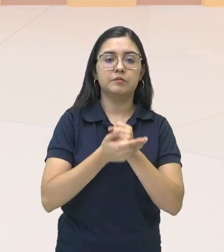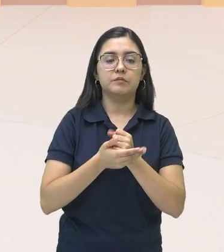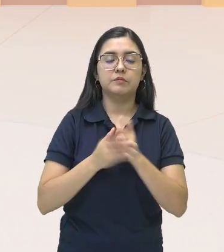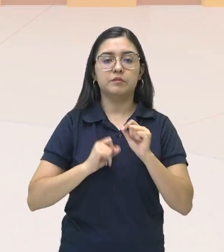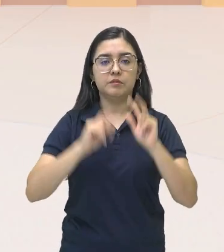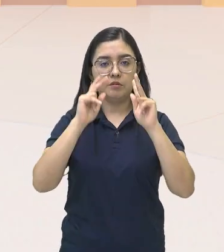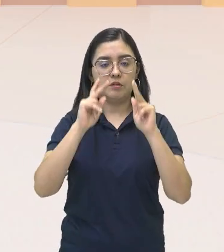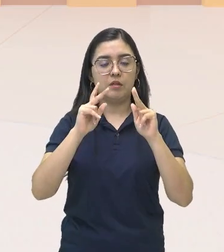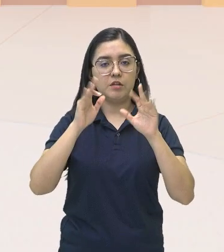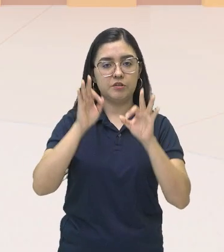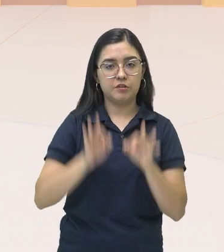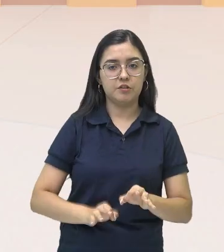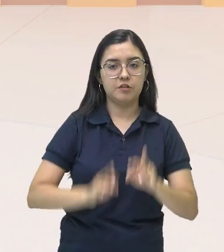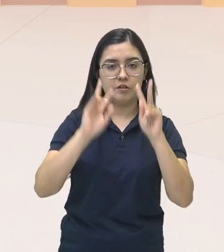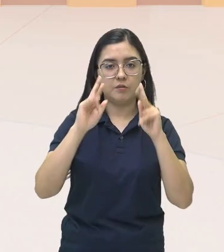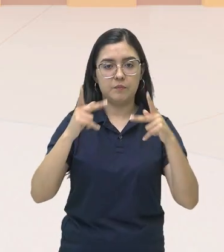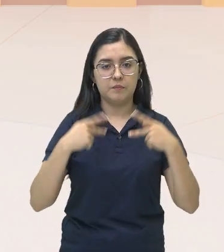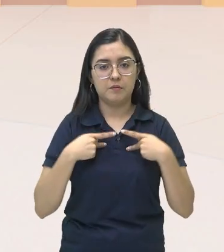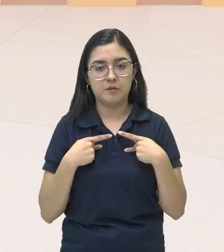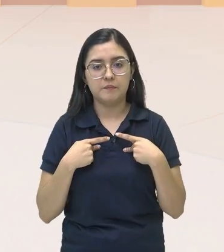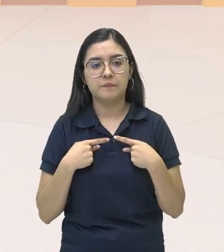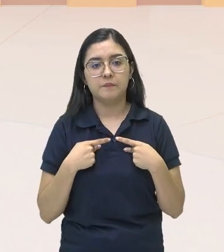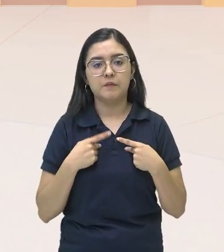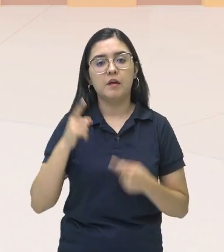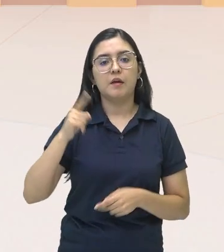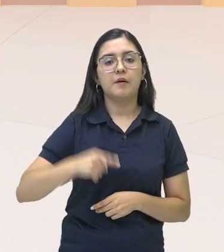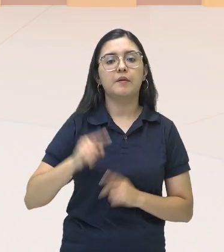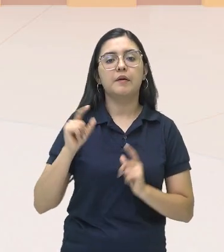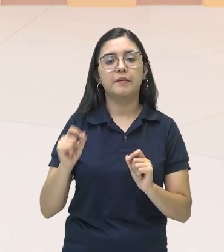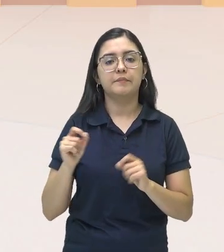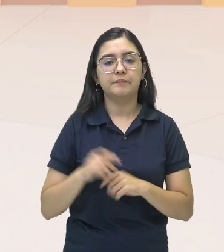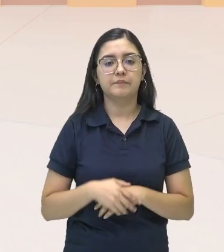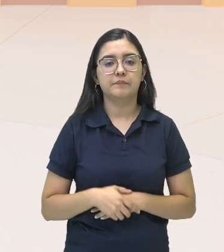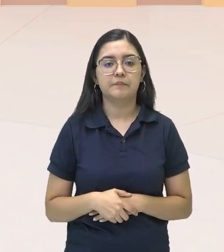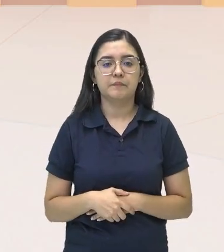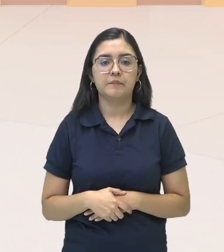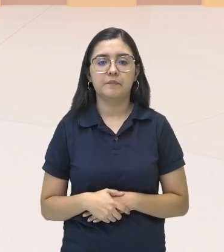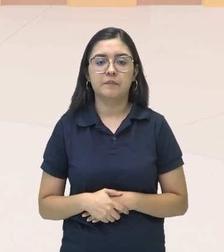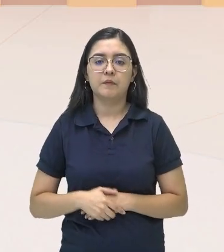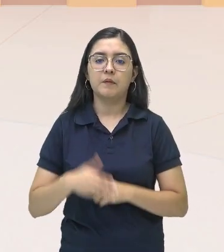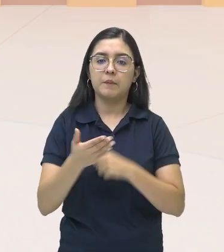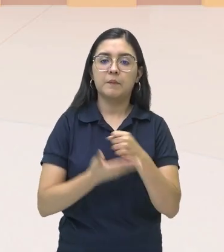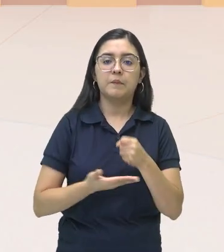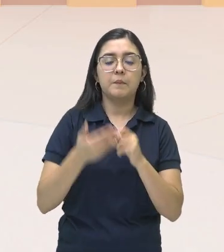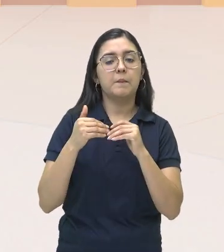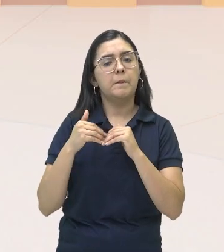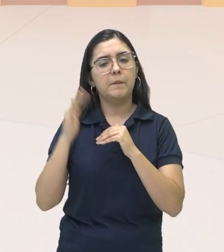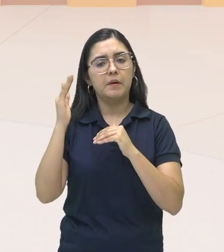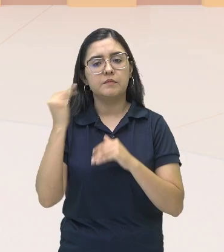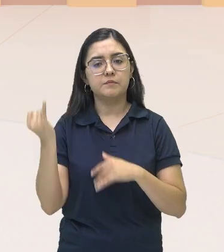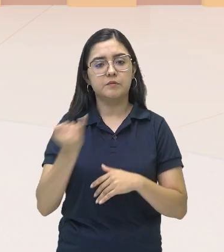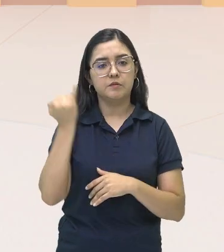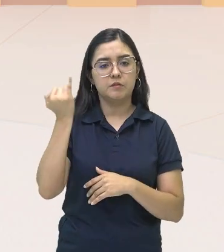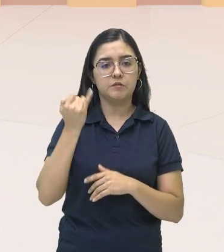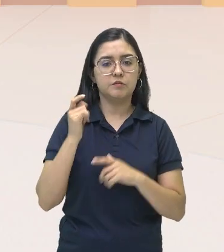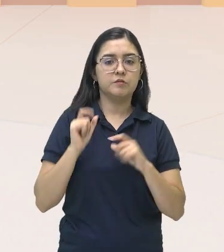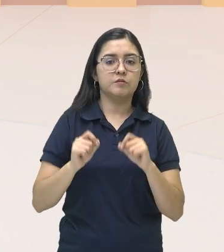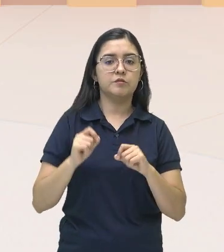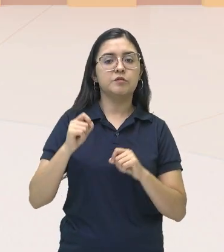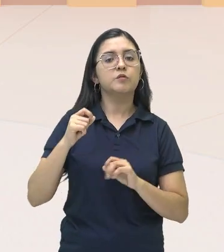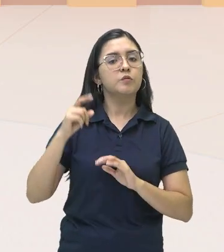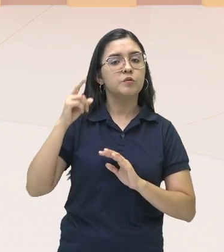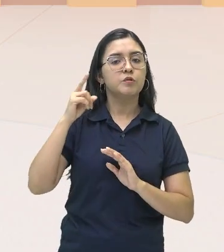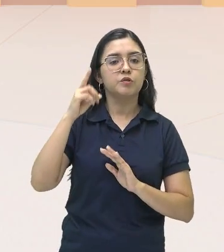da dignidade humana, ele é, ao mesmo tempo, o princípio mais importante